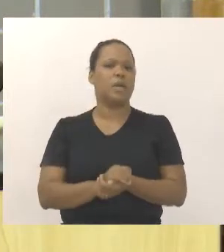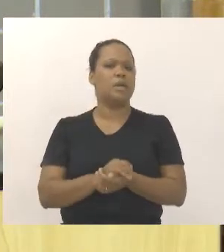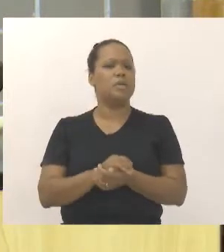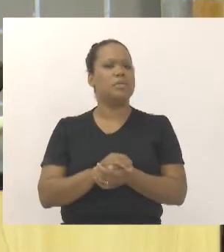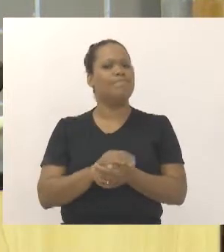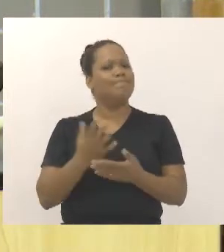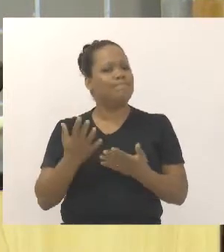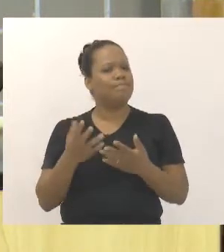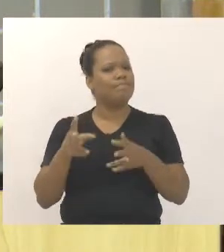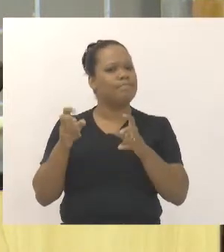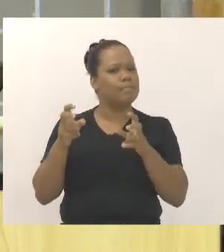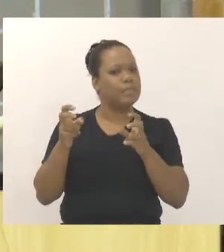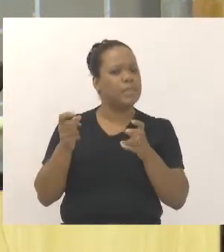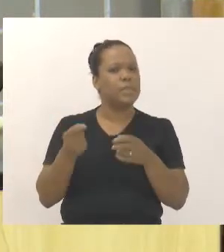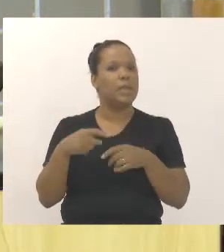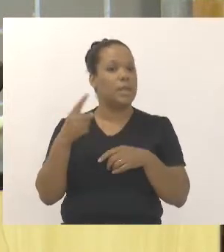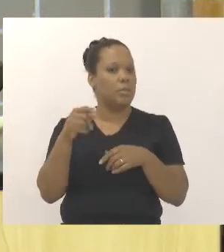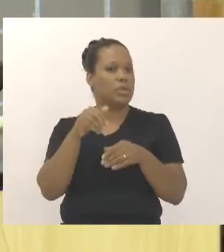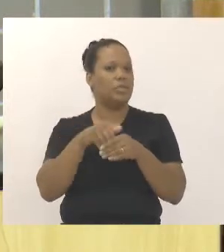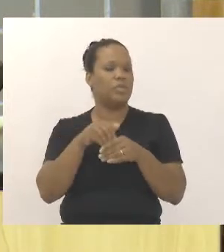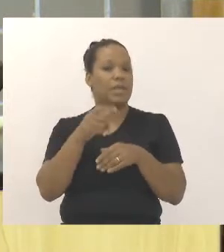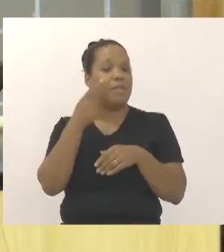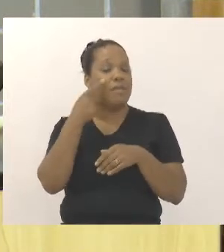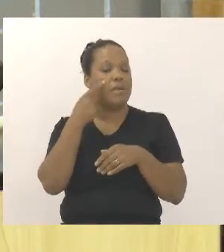carinho a votação. Ok?